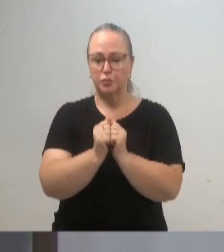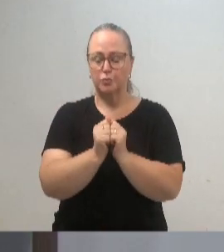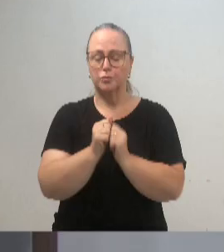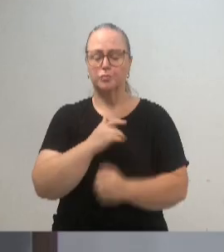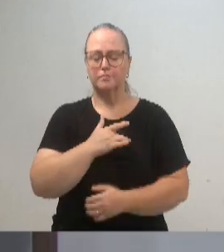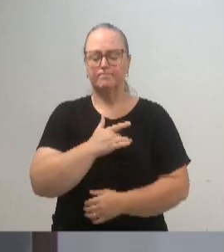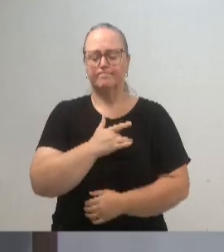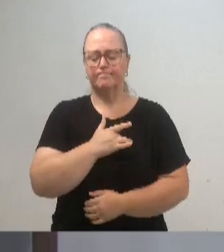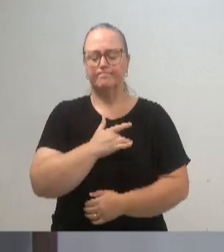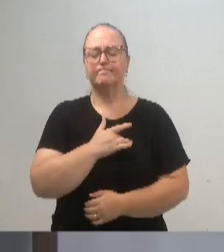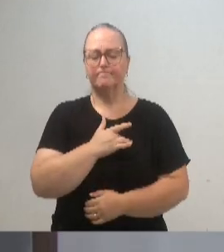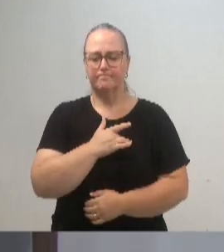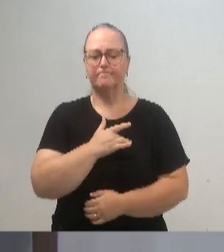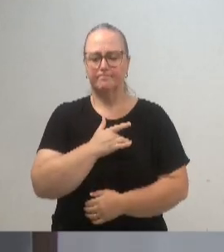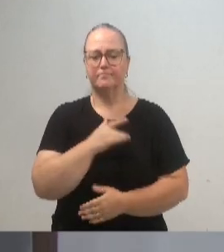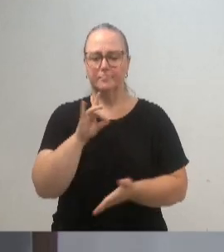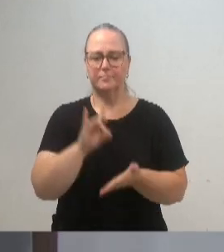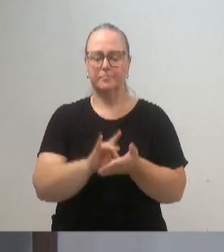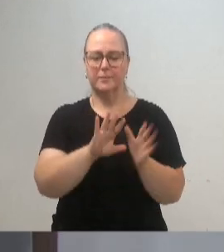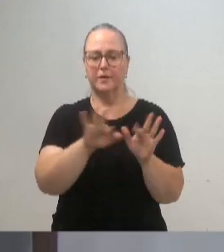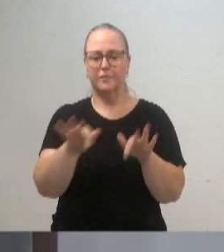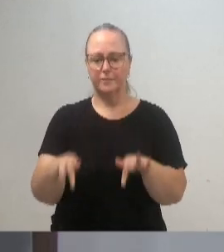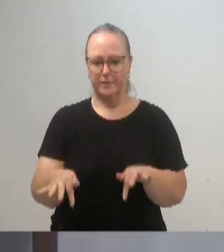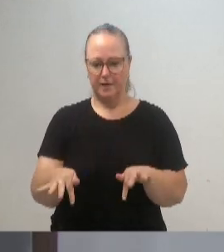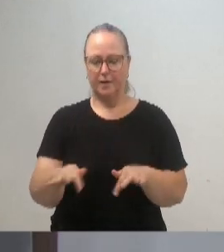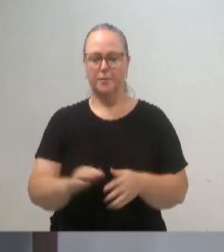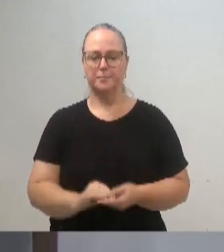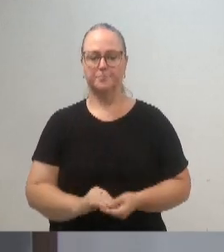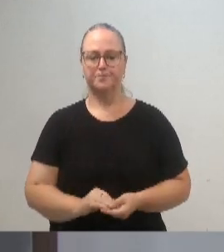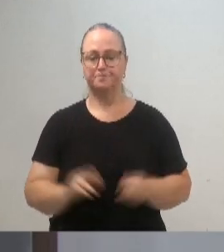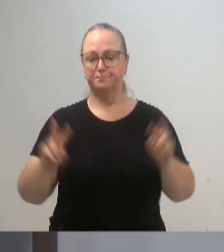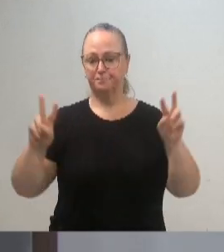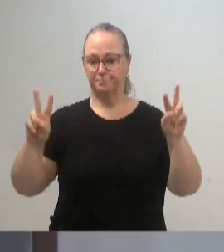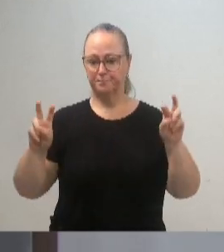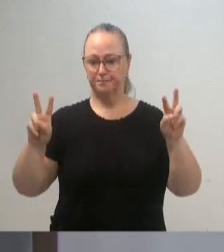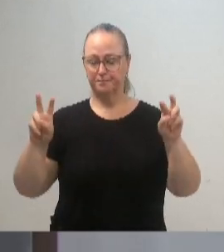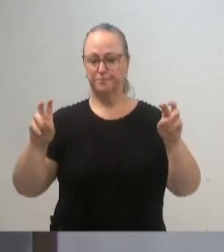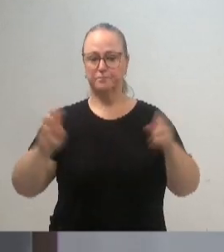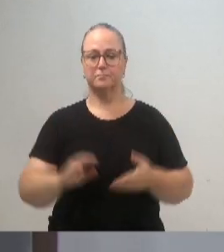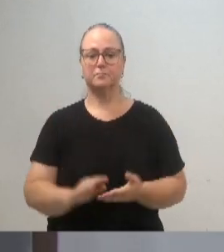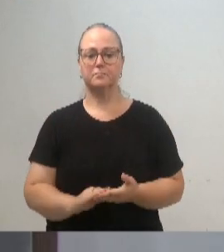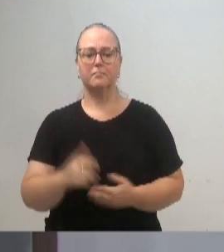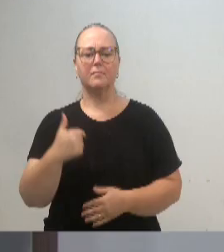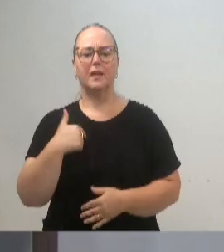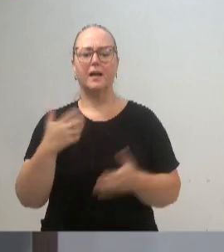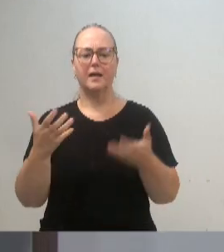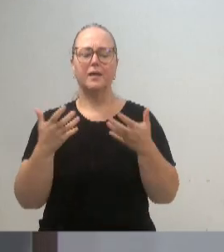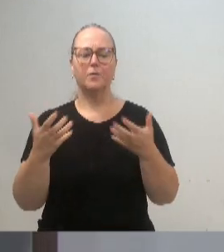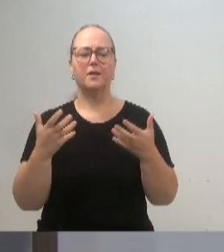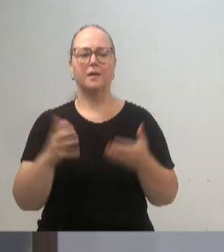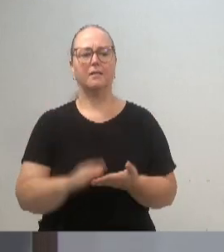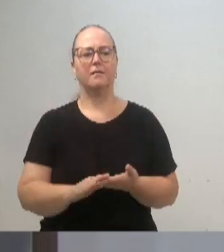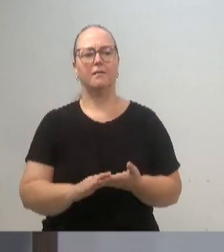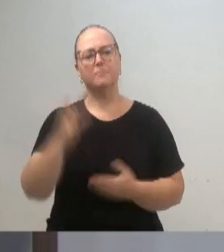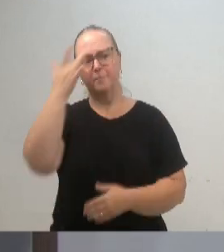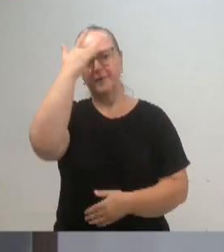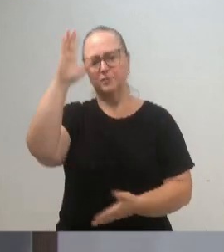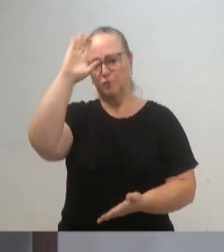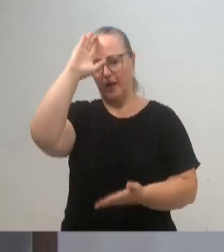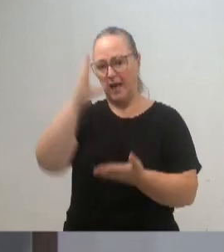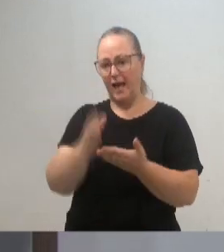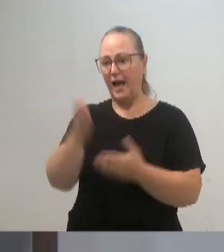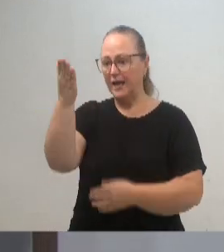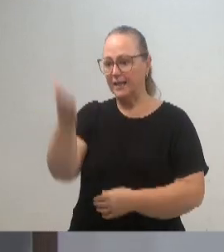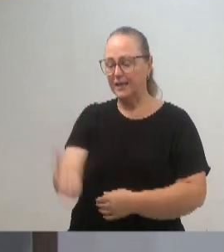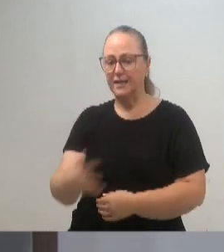vai fazer bastante diferença ao final da minha fala. Abre aspas. Como eu gostaria que acreditassem na minha filha. A ausência